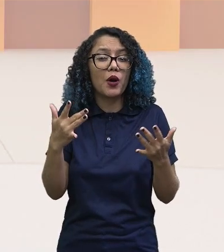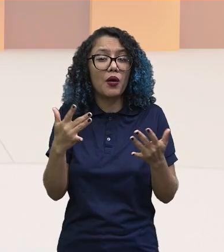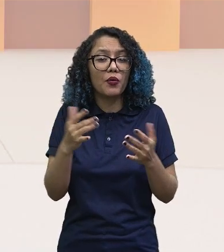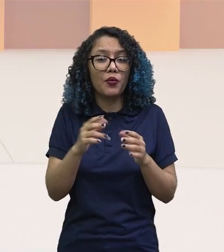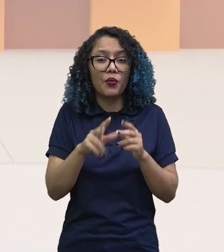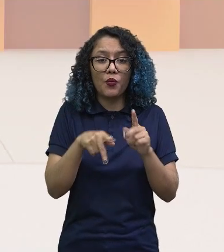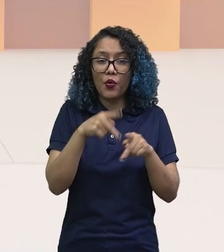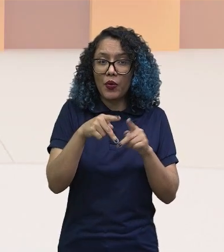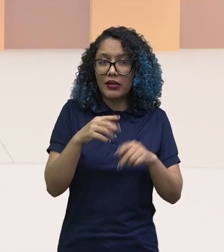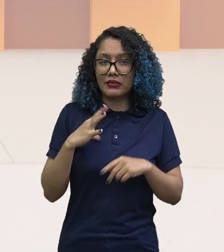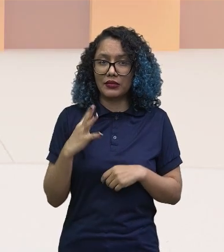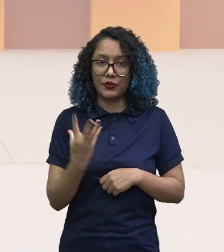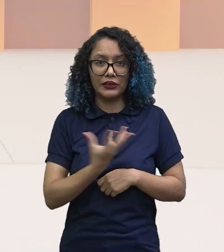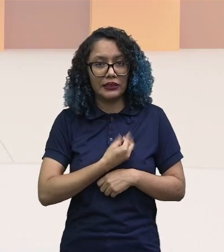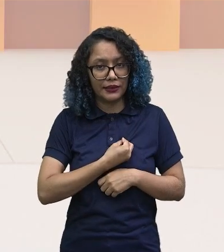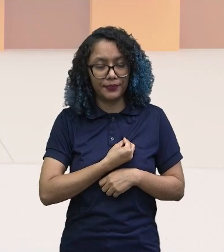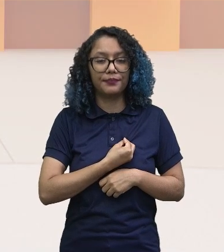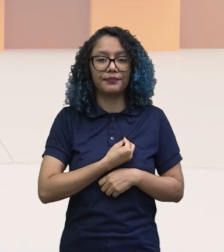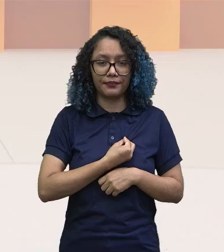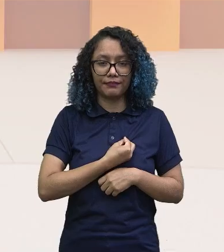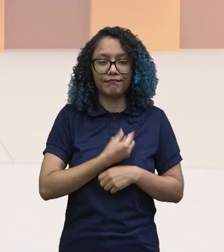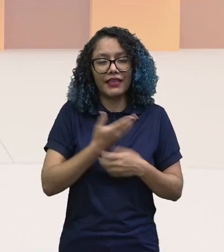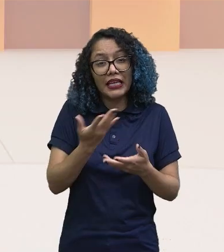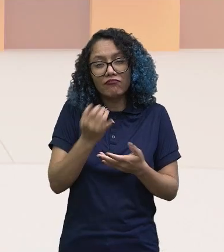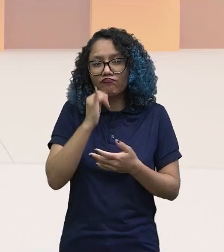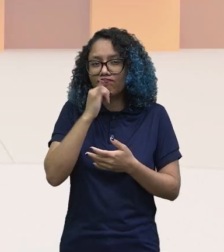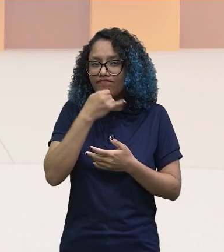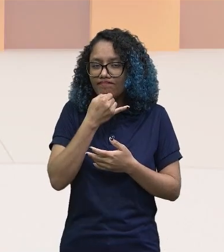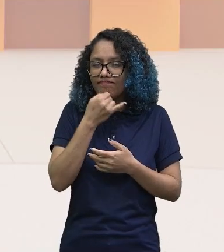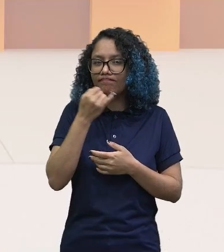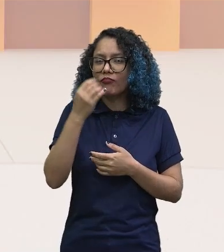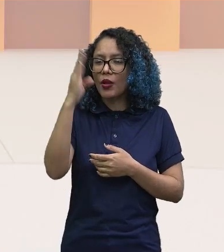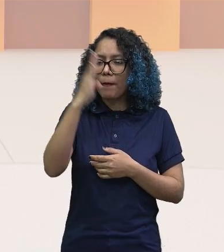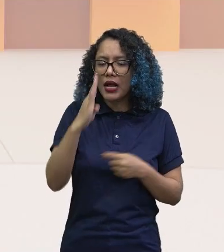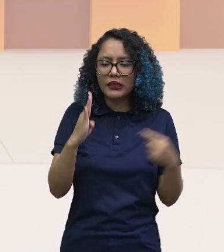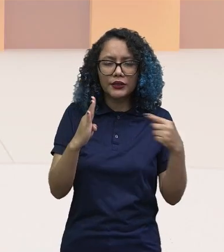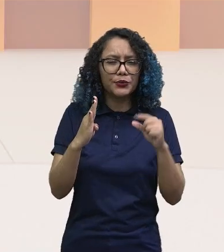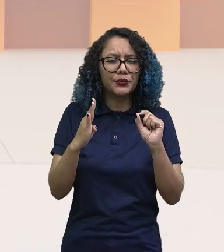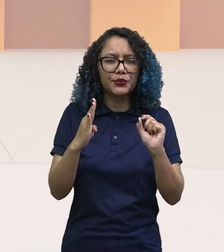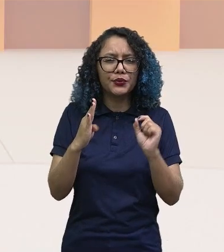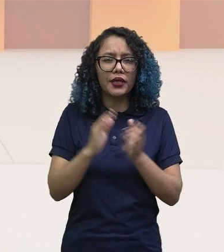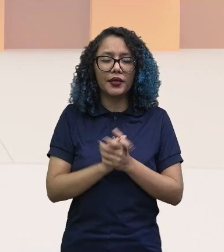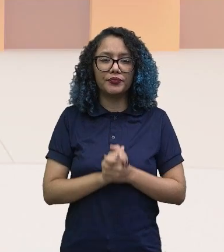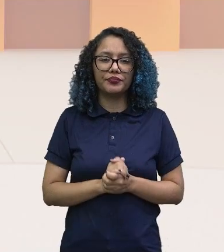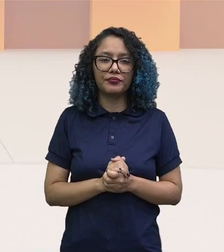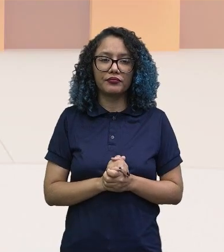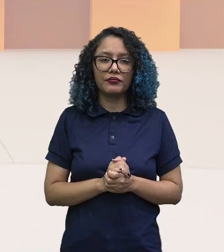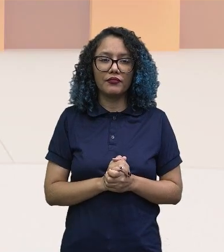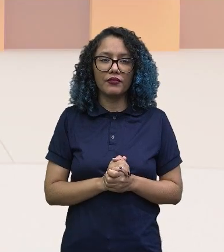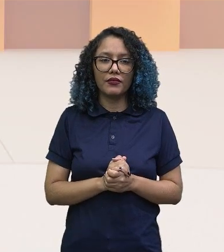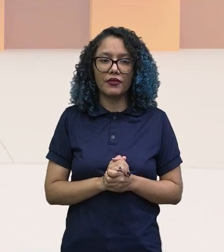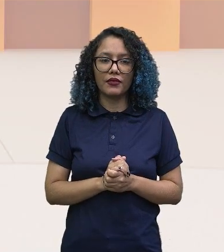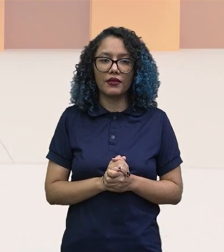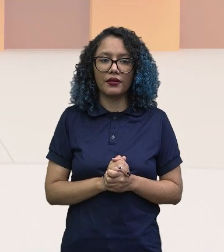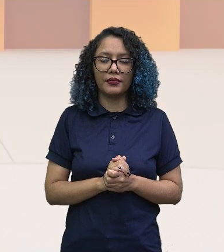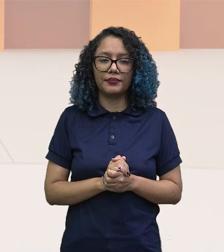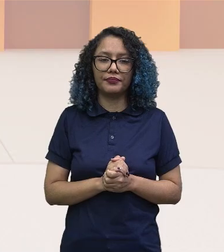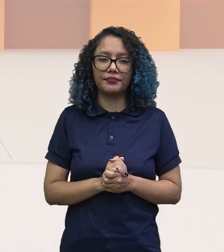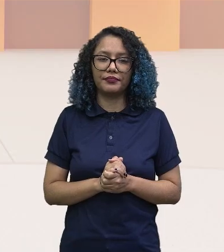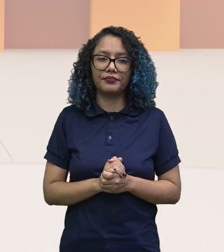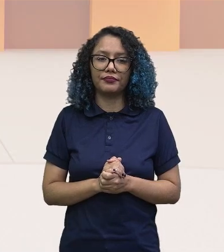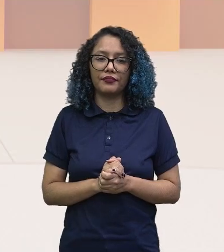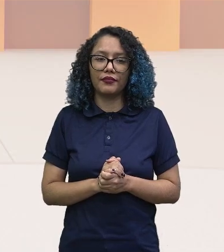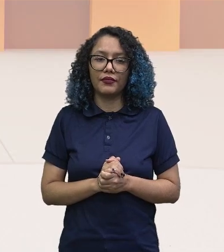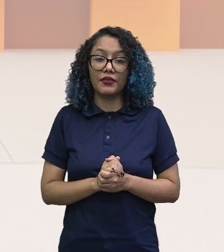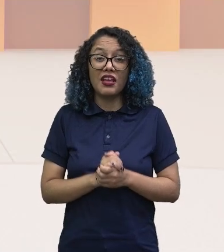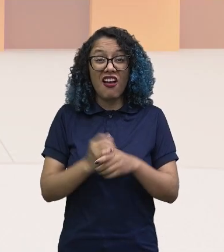a população trans, né? Infelizmente, o Brasil ele tem um dado bastante significativo em